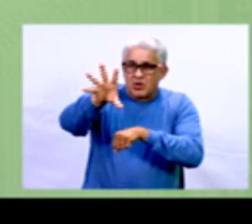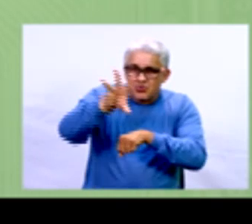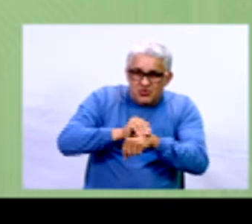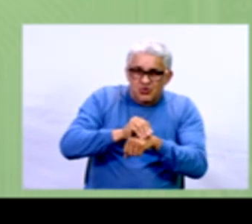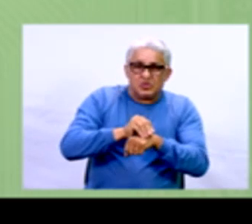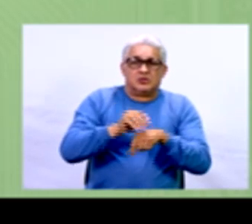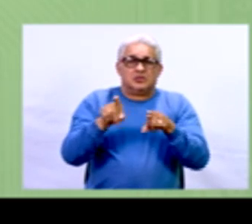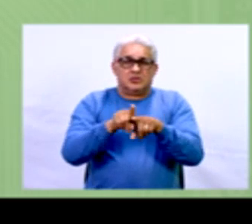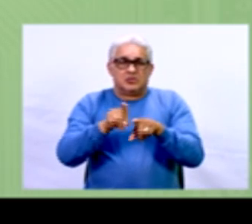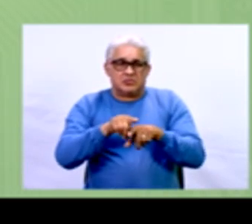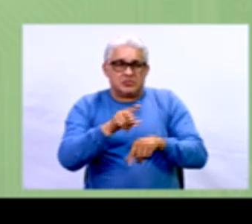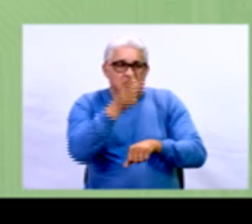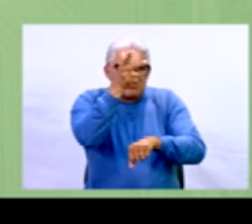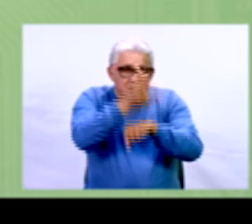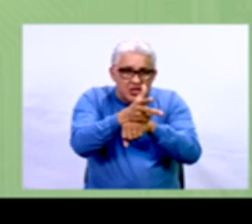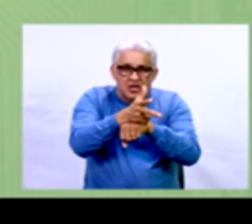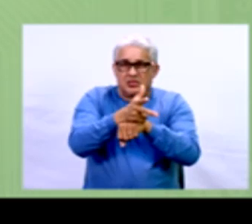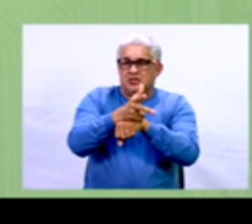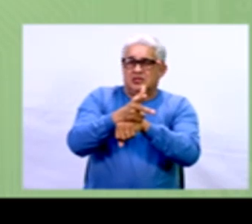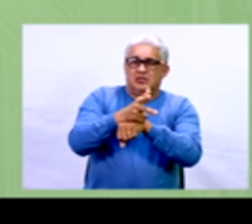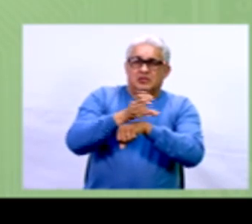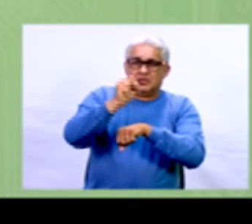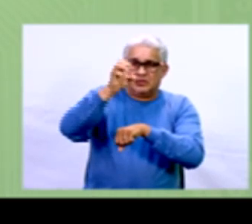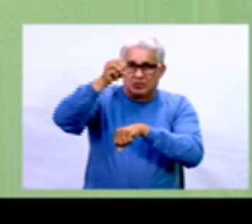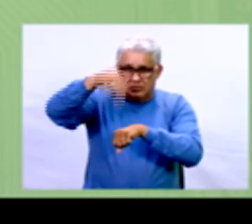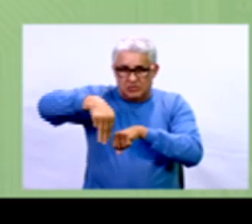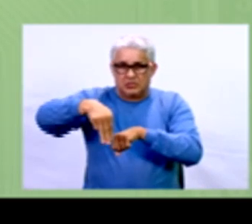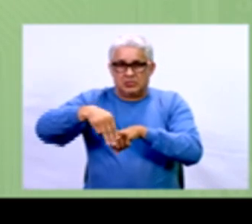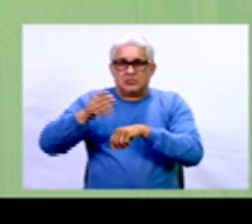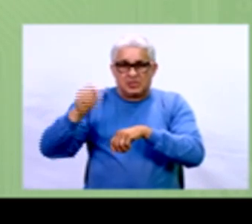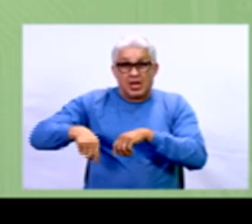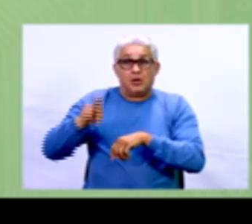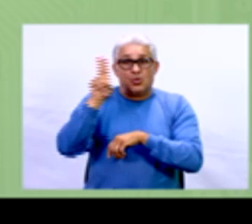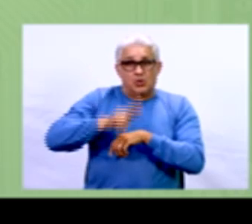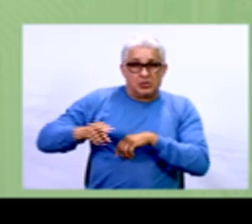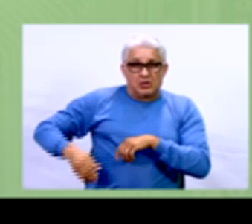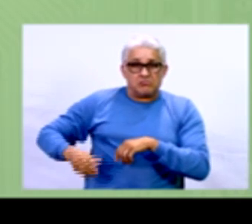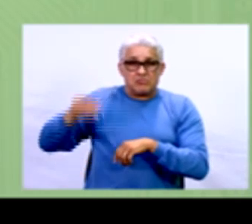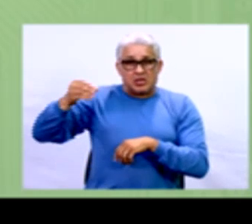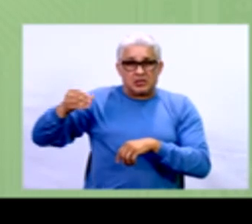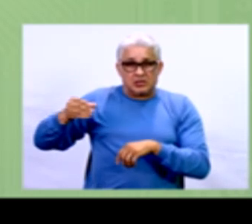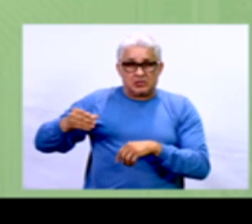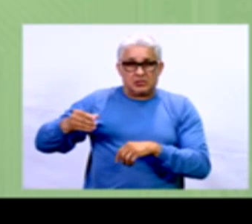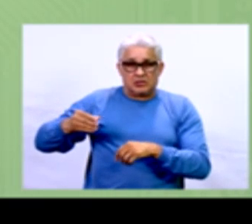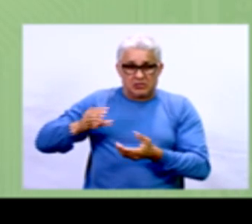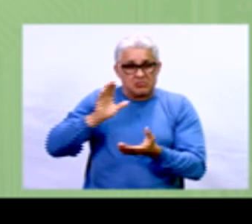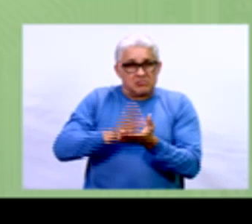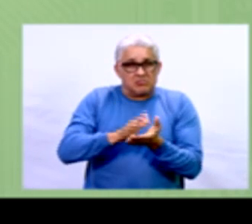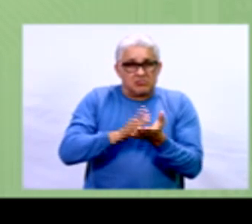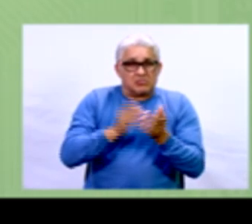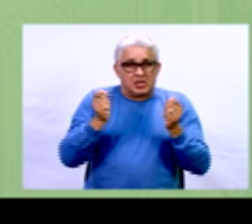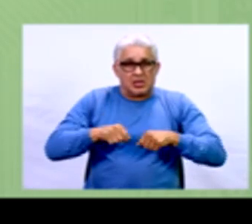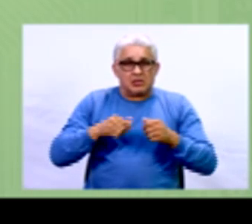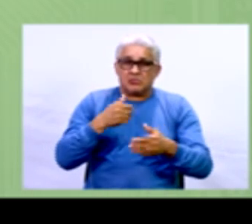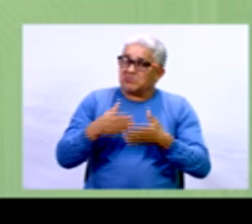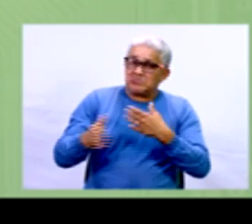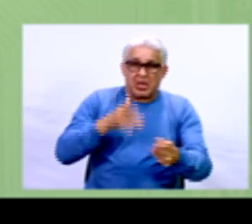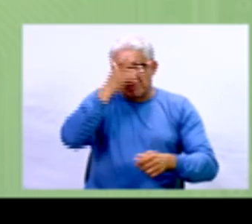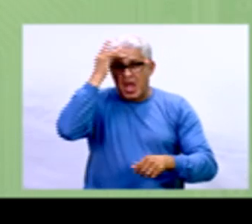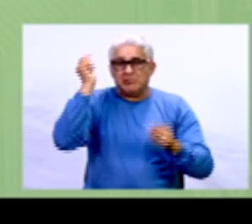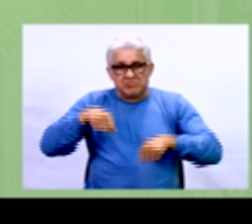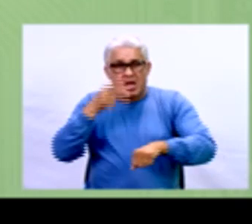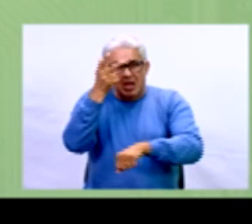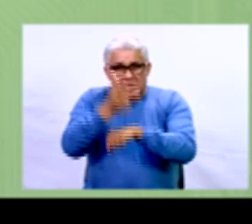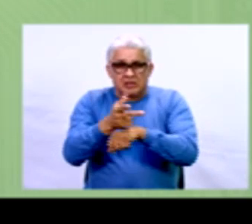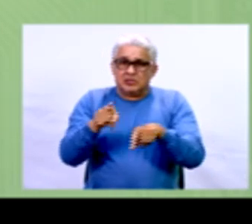e som estão cada vez mais portáteis e acessíveis. Qualquer um pode fazer um filme ou gravar um